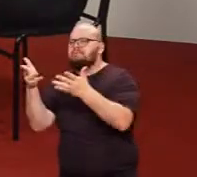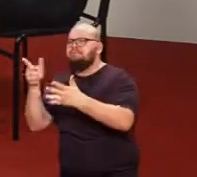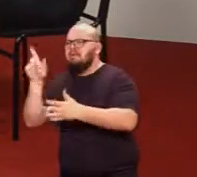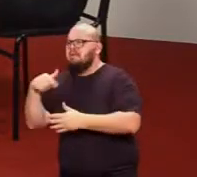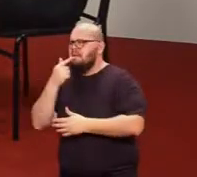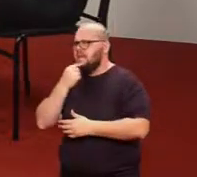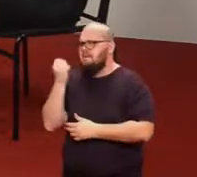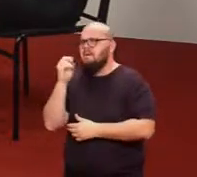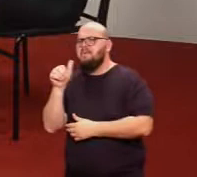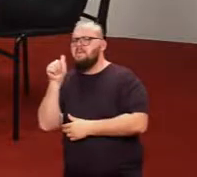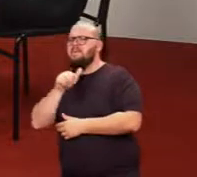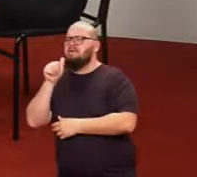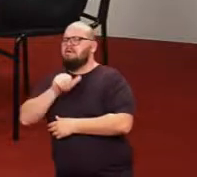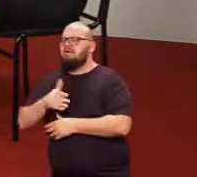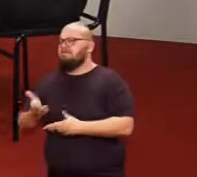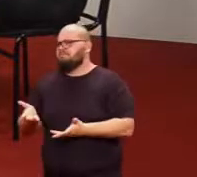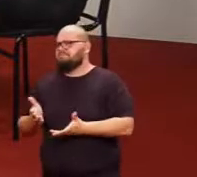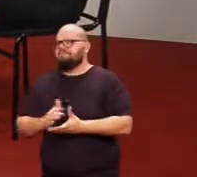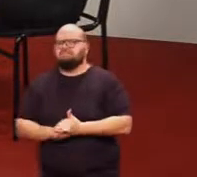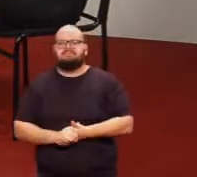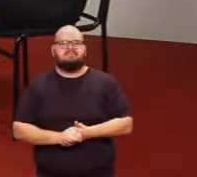São homens ou mulheres?